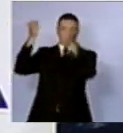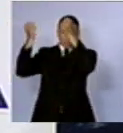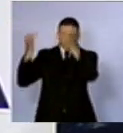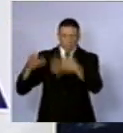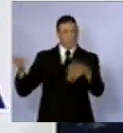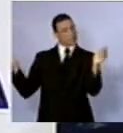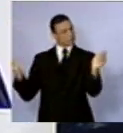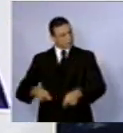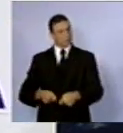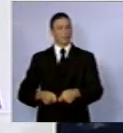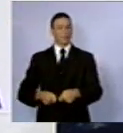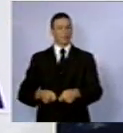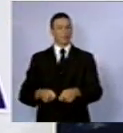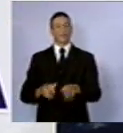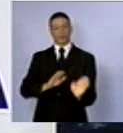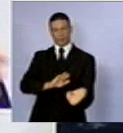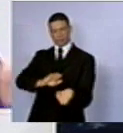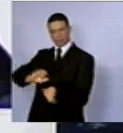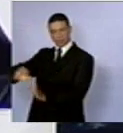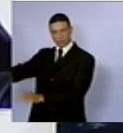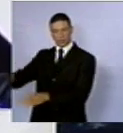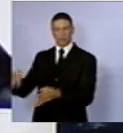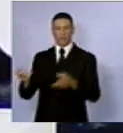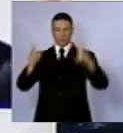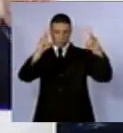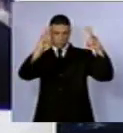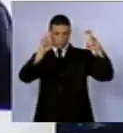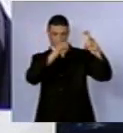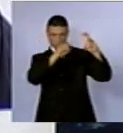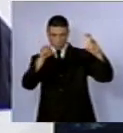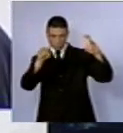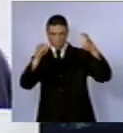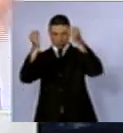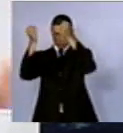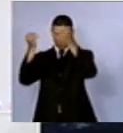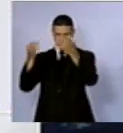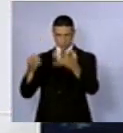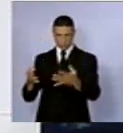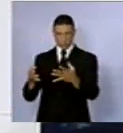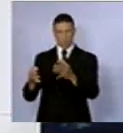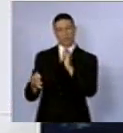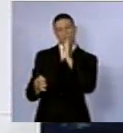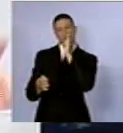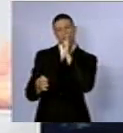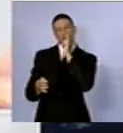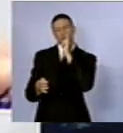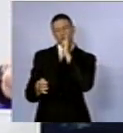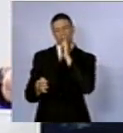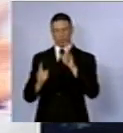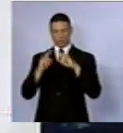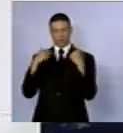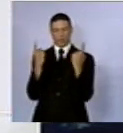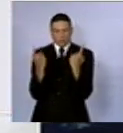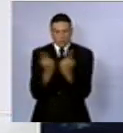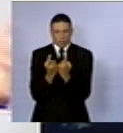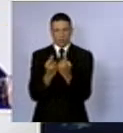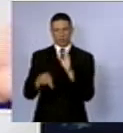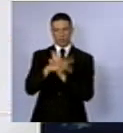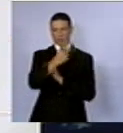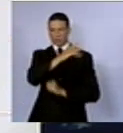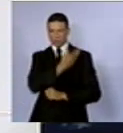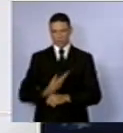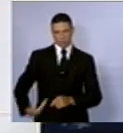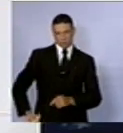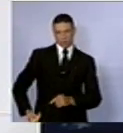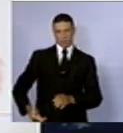há nesse caso específico a em que essa audiência pública iniciou-se a